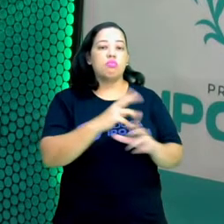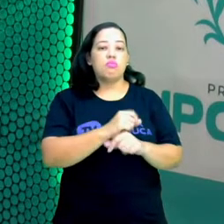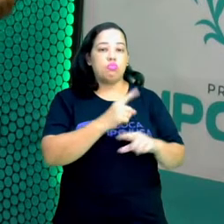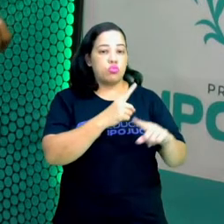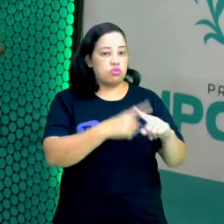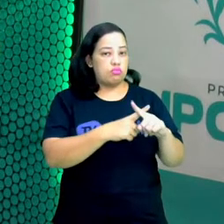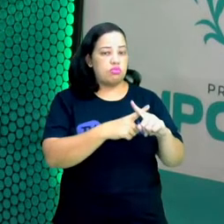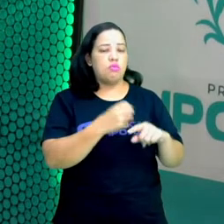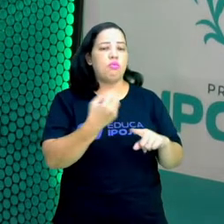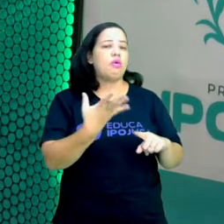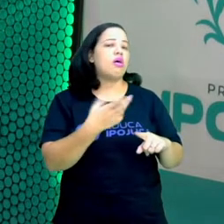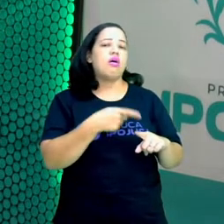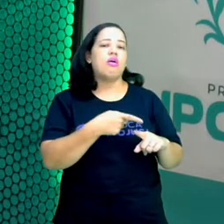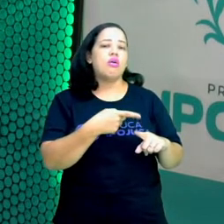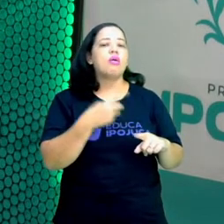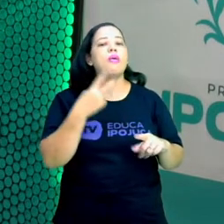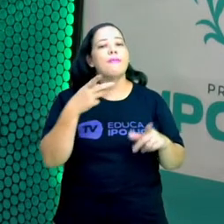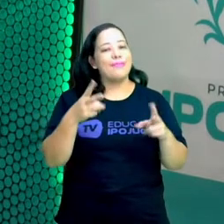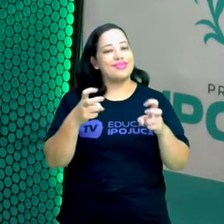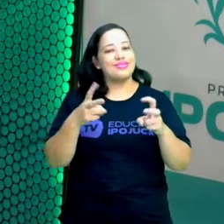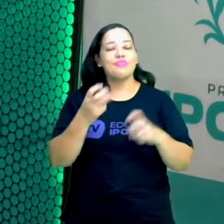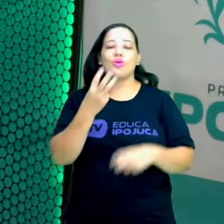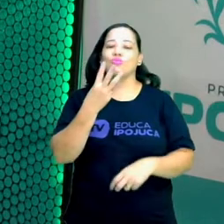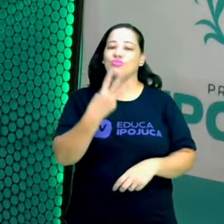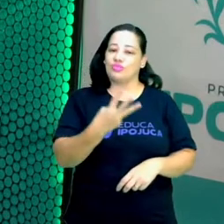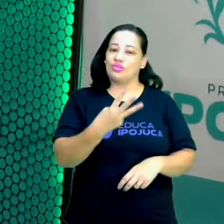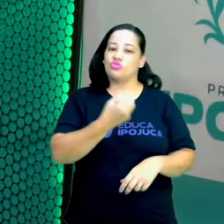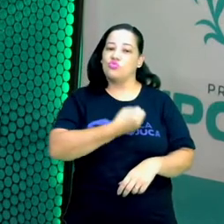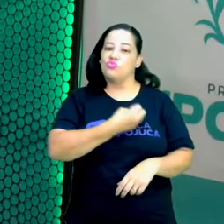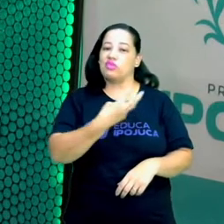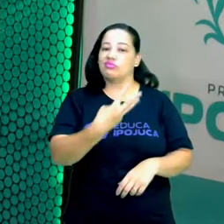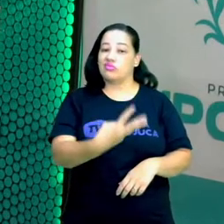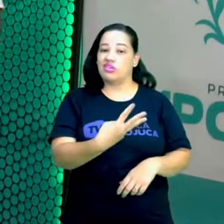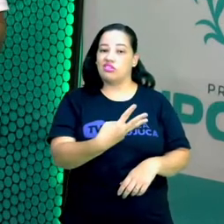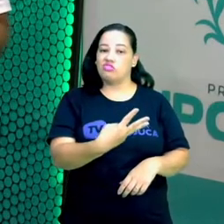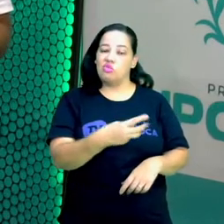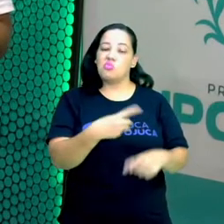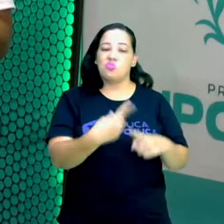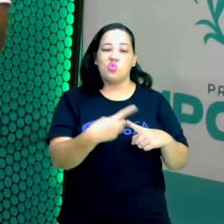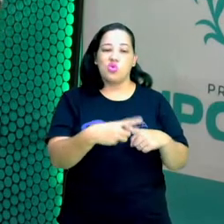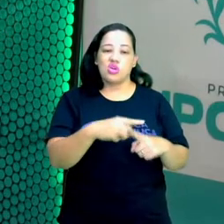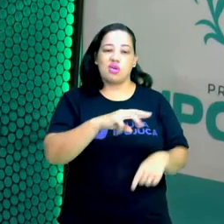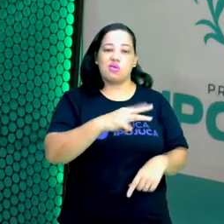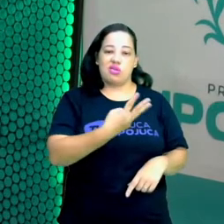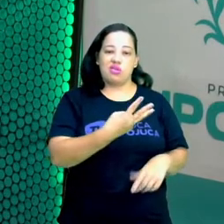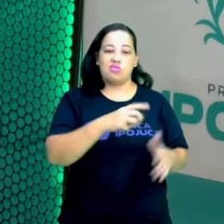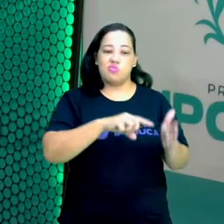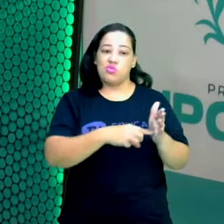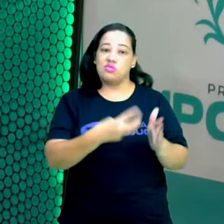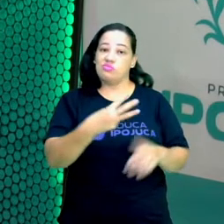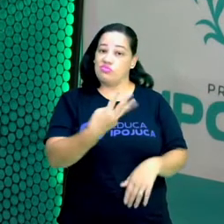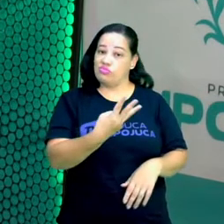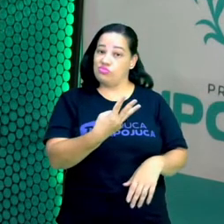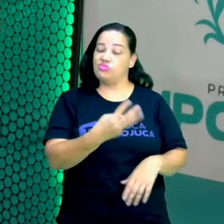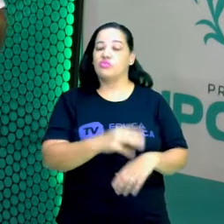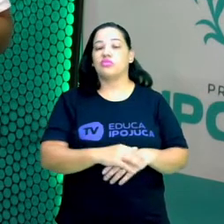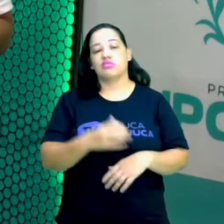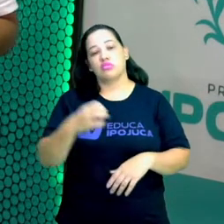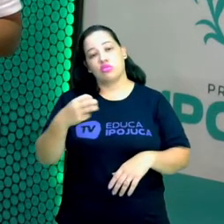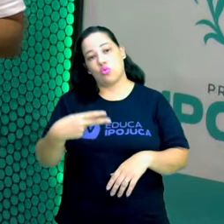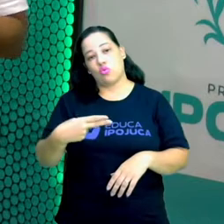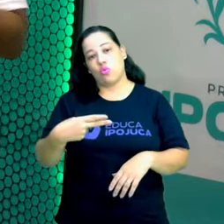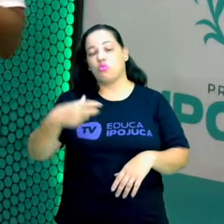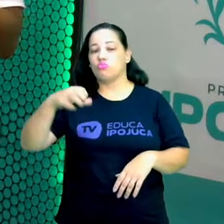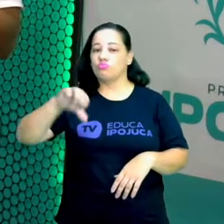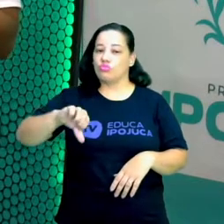já percebemos que era o 3. Que número multiplica por ele mesmo e vai dar 9? Então, é o